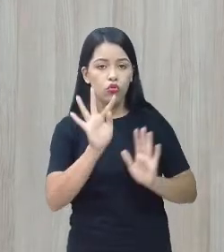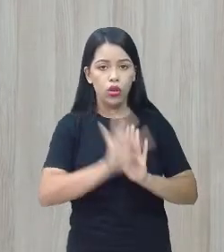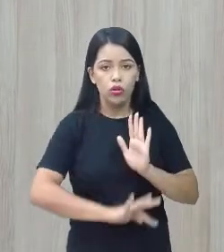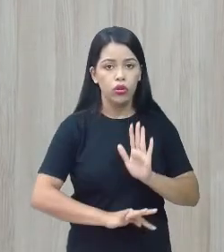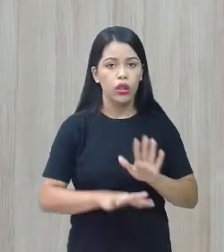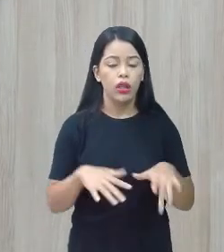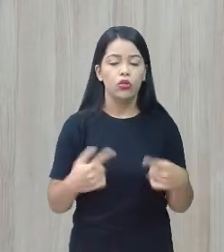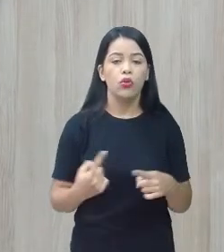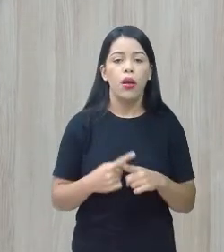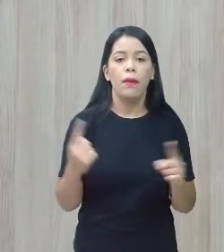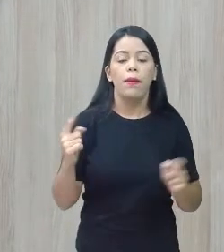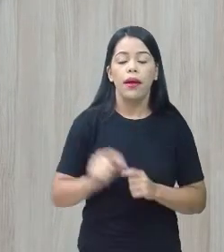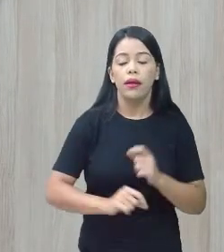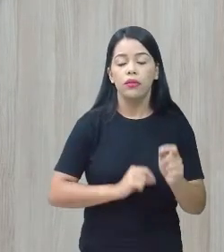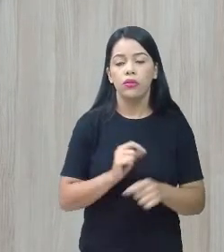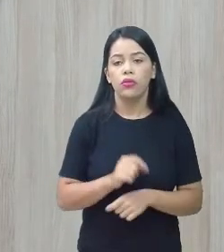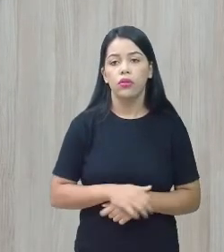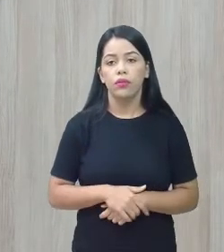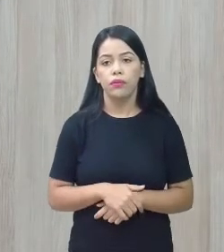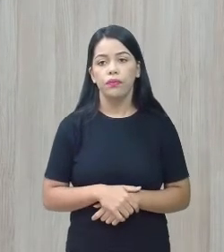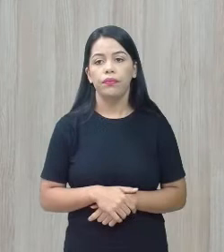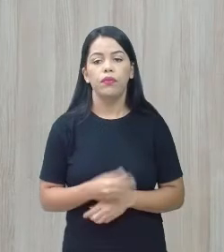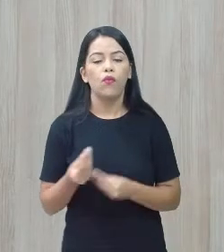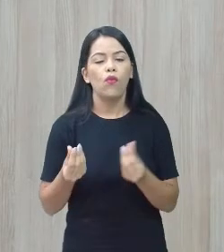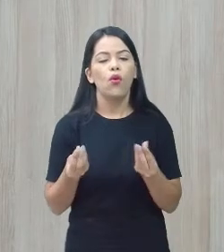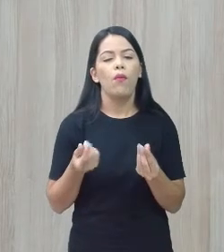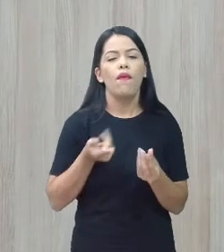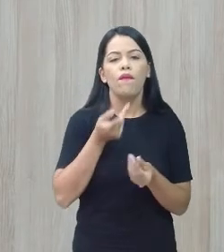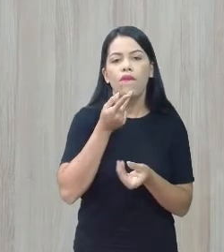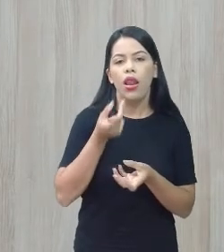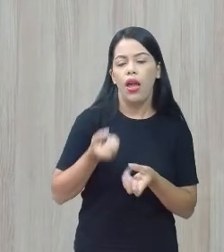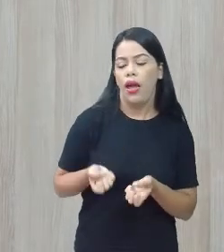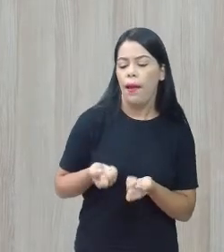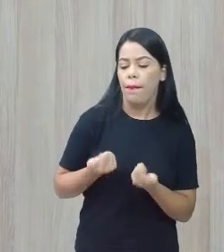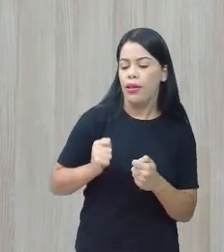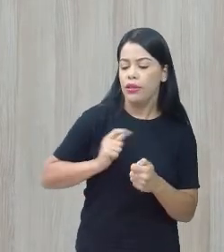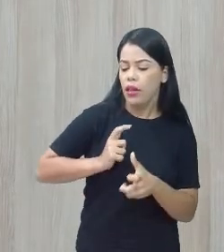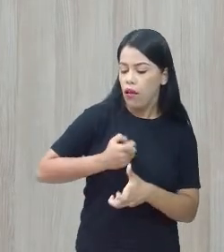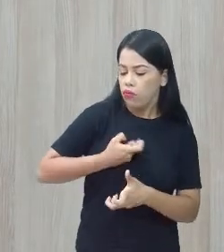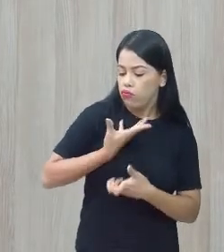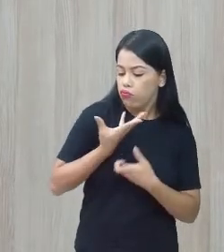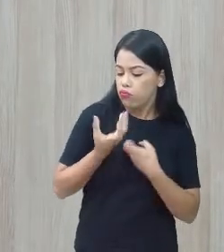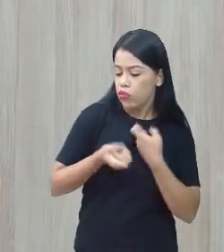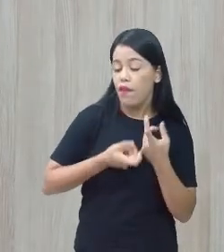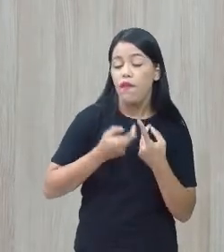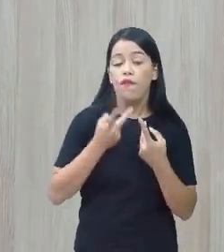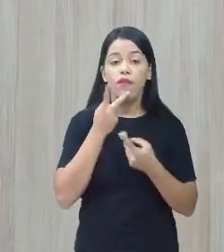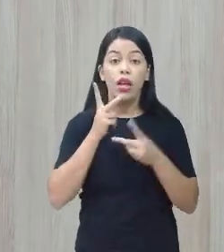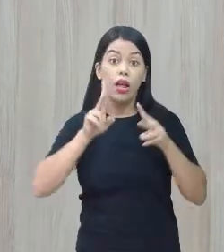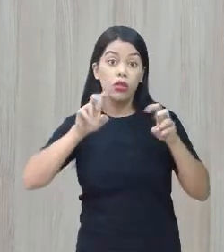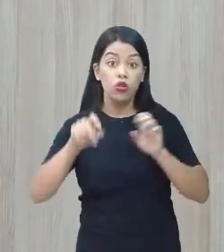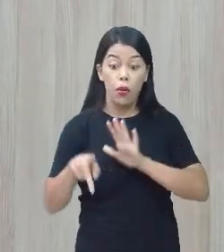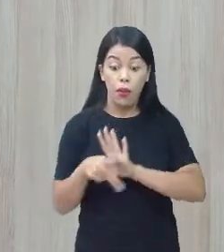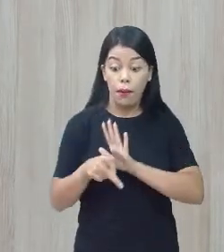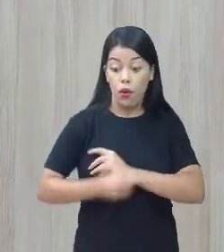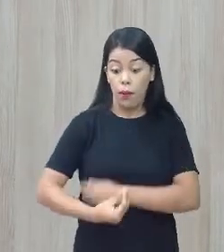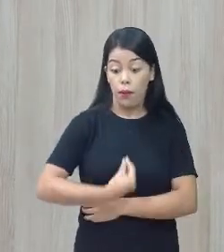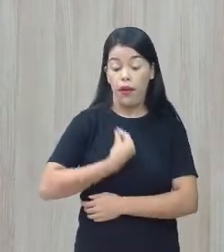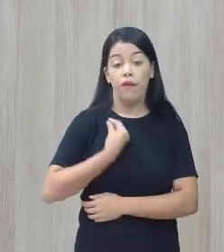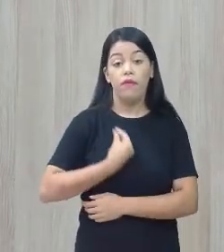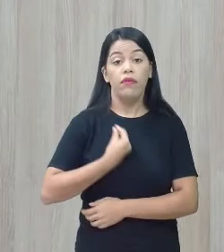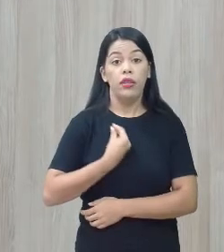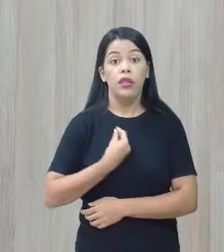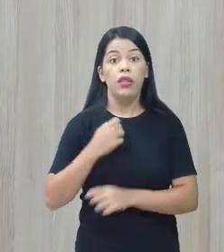espécie de, como eu posso dizer, de inspiração, né, à sua própria vida. Então, esse caráter autobiográfico